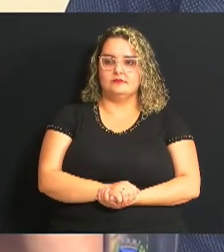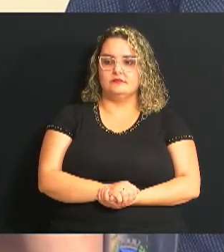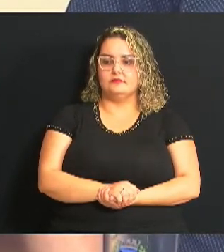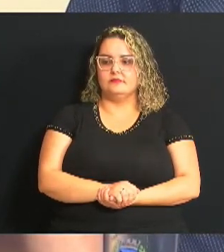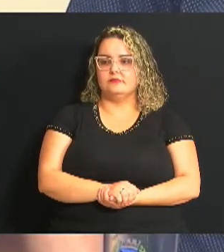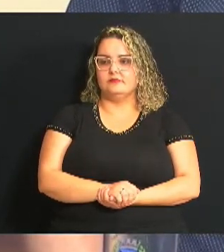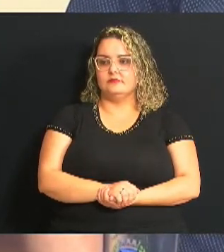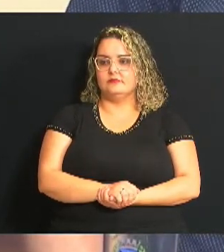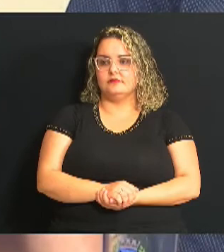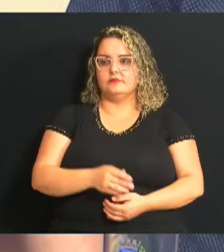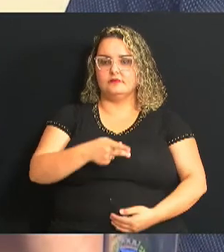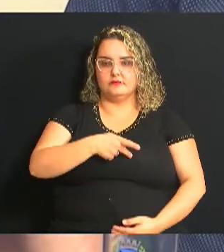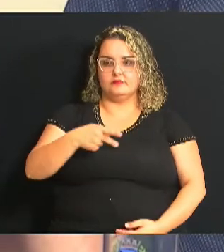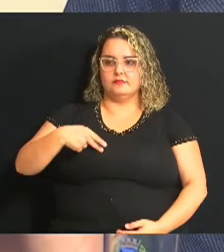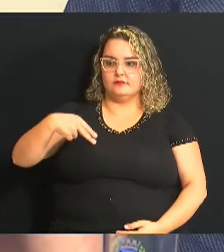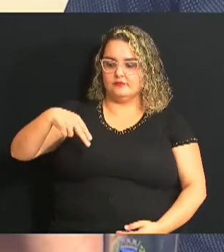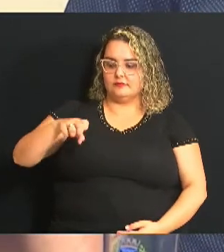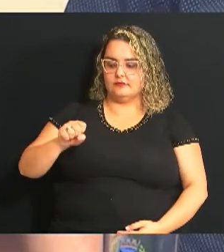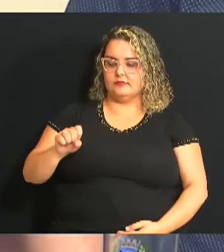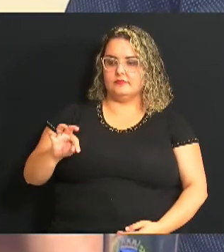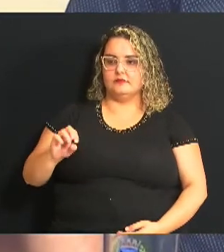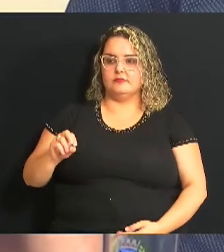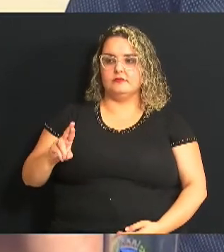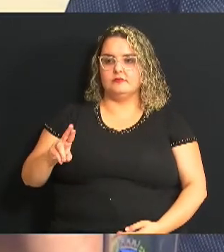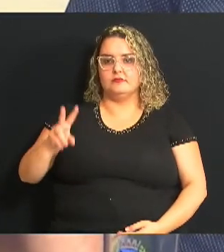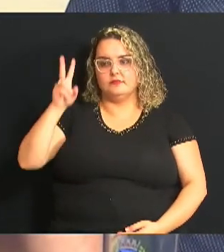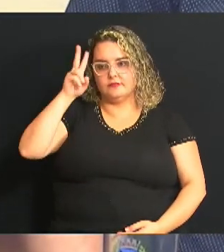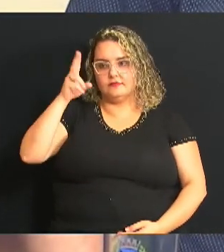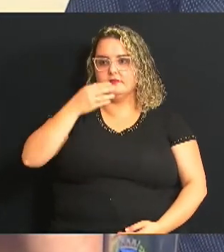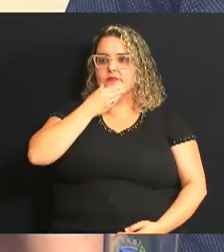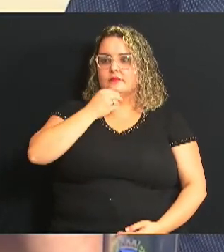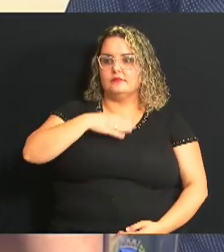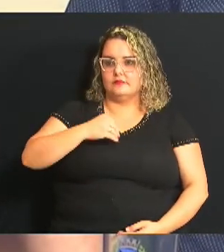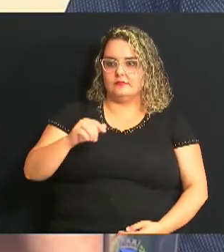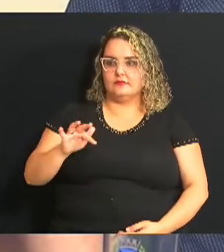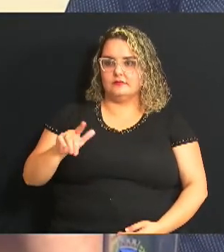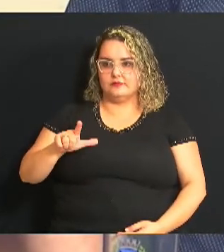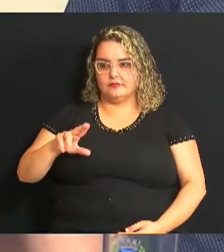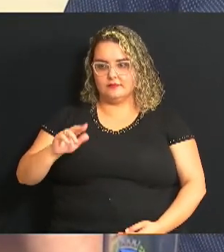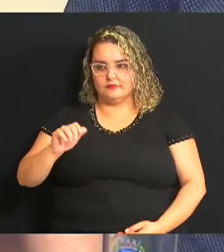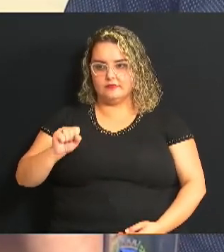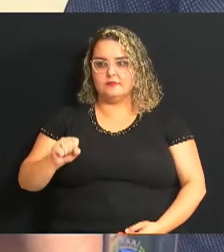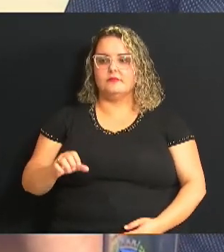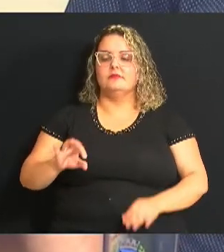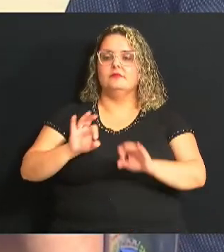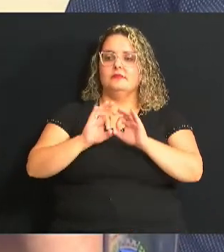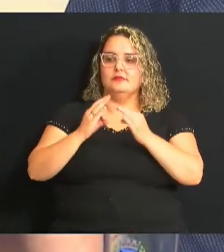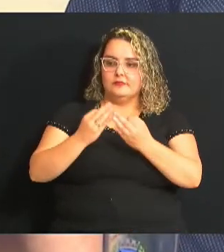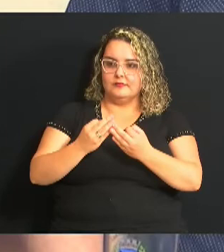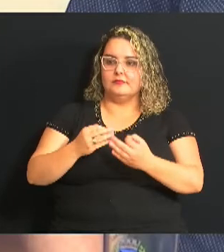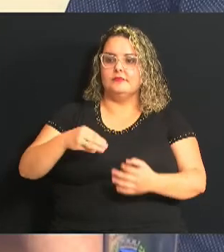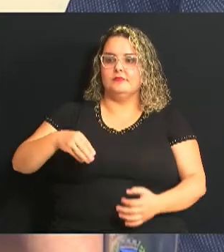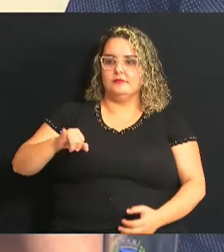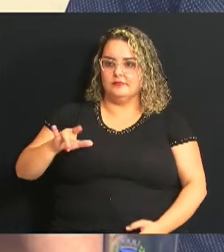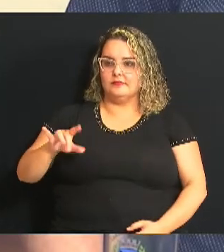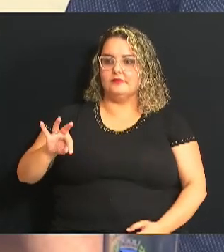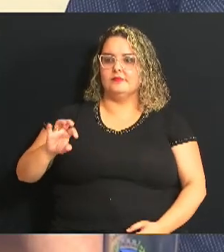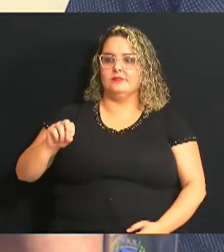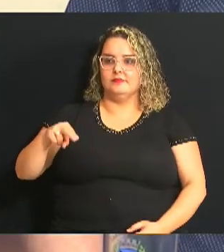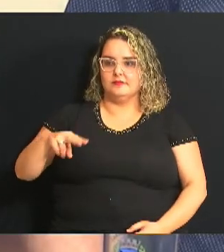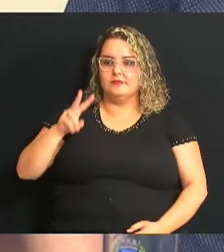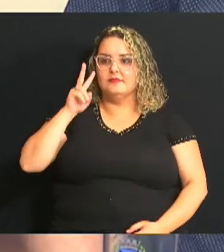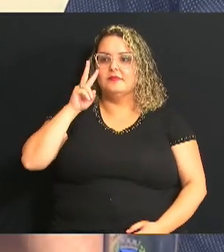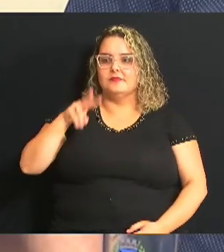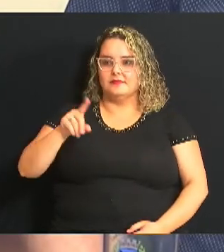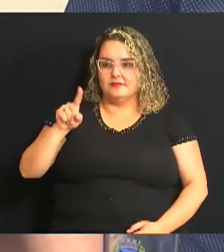o pastor Nestor aqui lembra que os filhos dele, Lucas e família, está presente, e o Milton. O Milton eu vi mesmo, Milton,